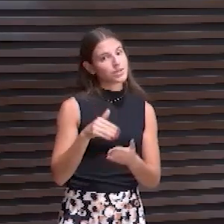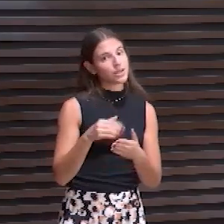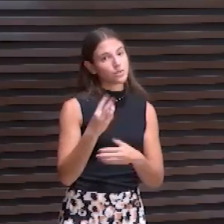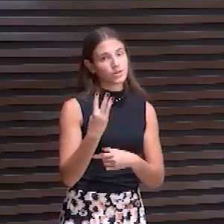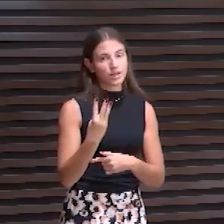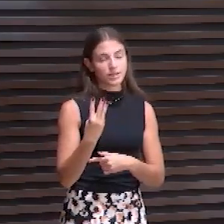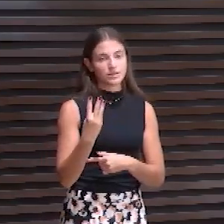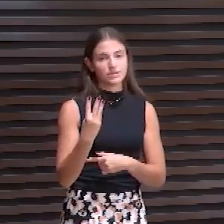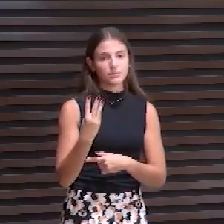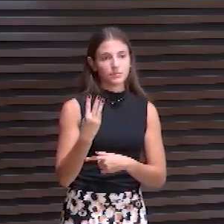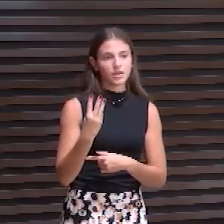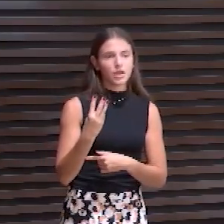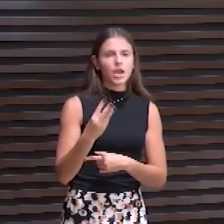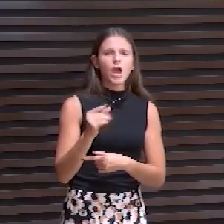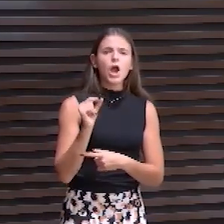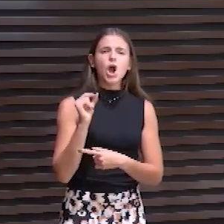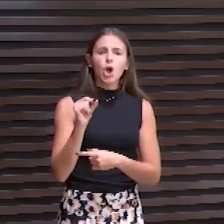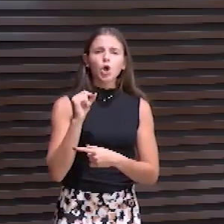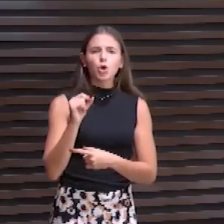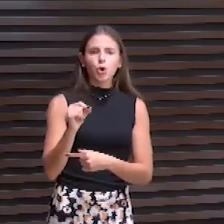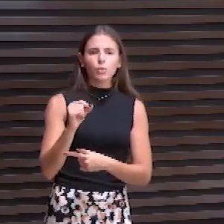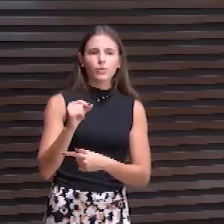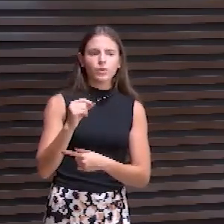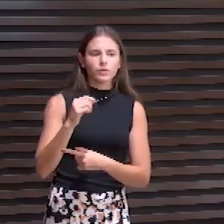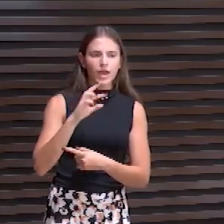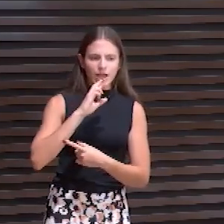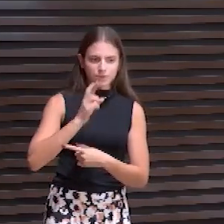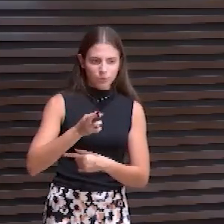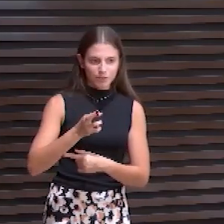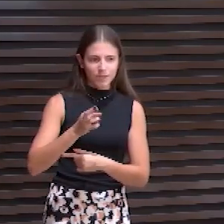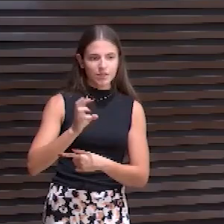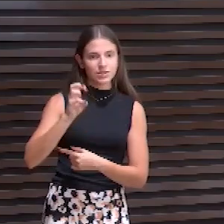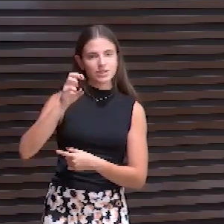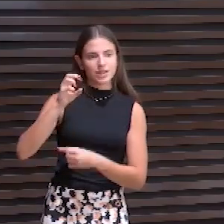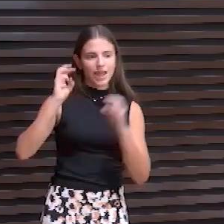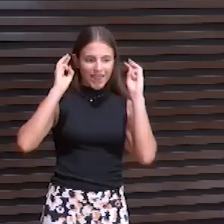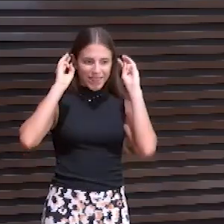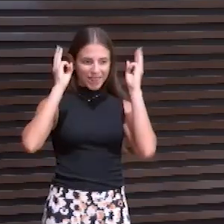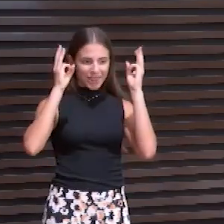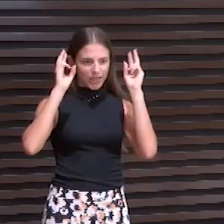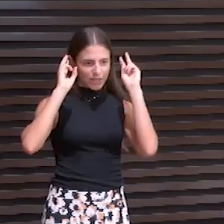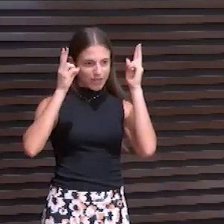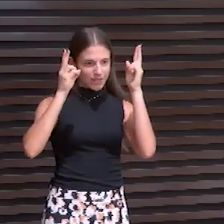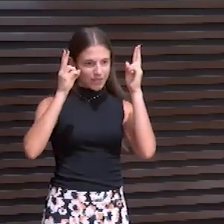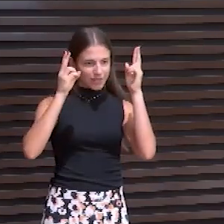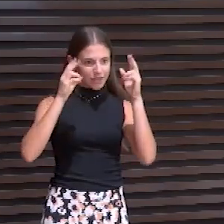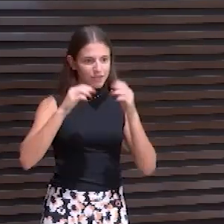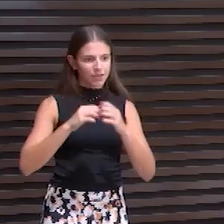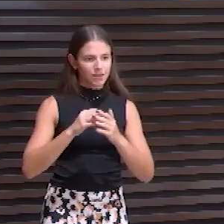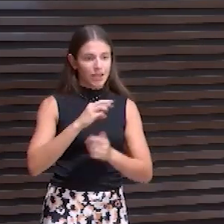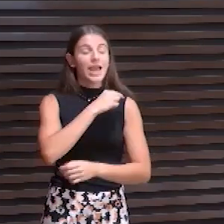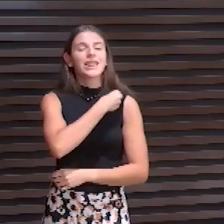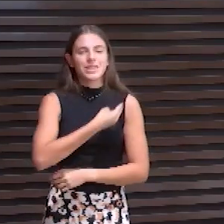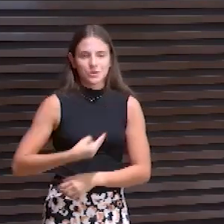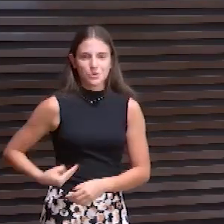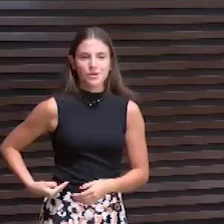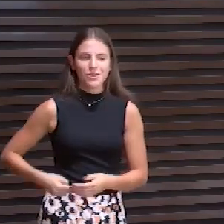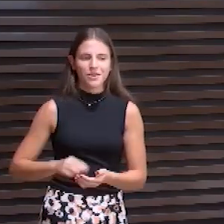como que foi a reação de Nicodemos com Jesus? O que Nicodemos fala para Jesus? Ele fala assim: mestre,